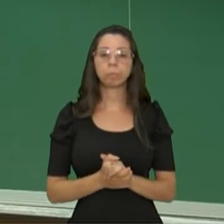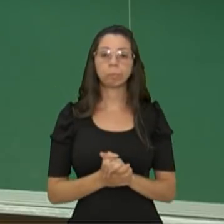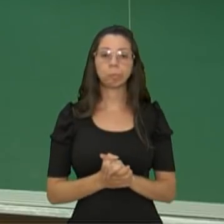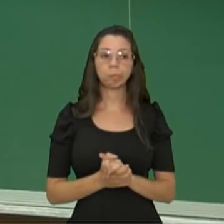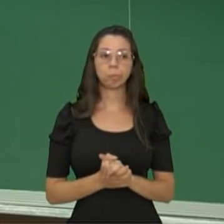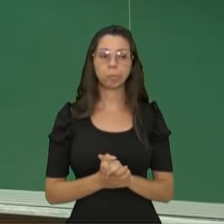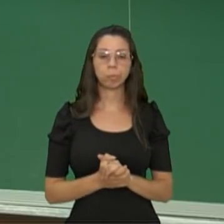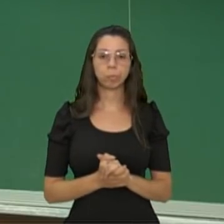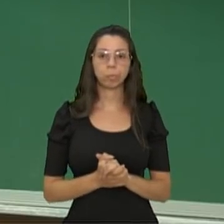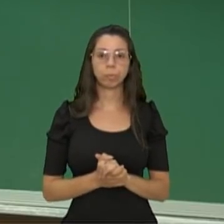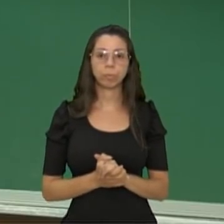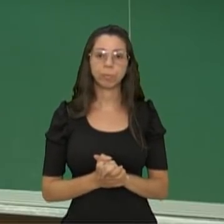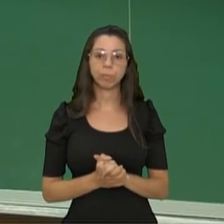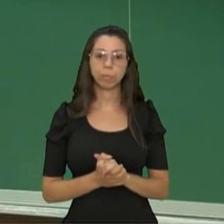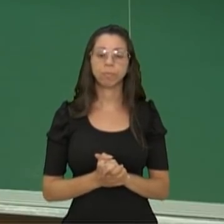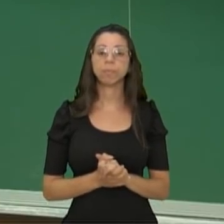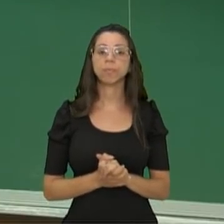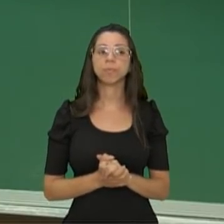mais 2x